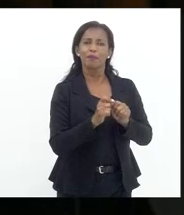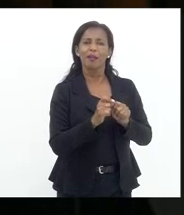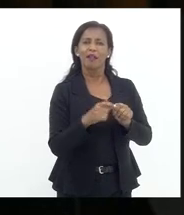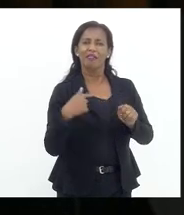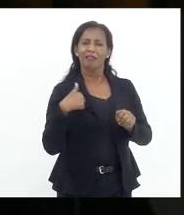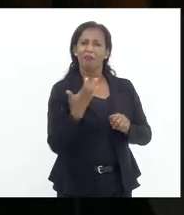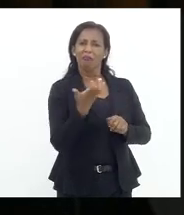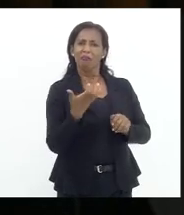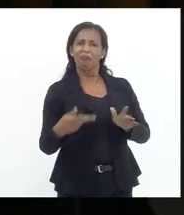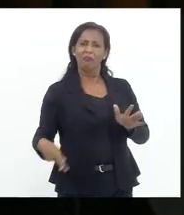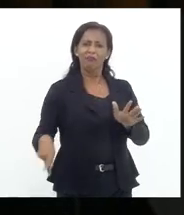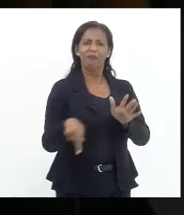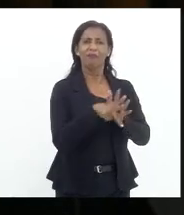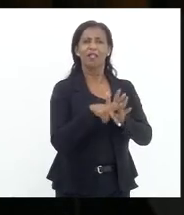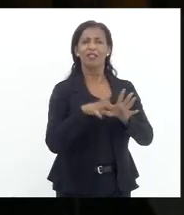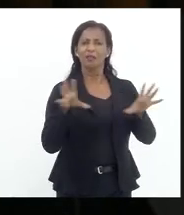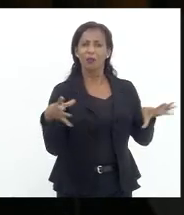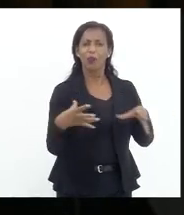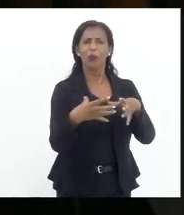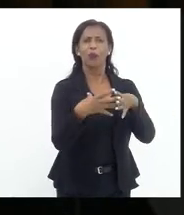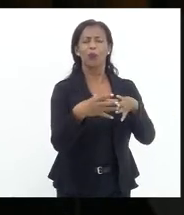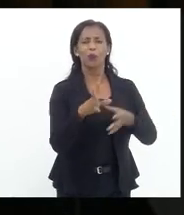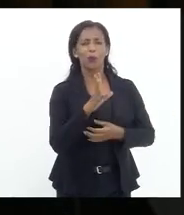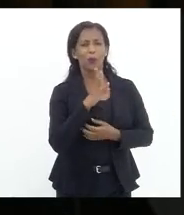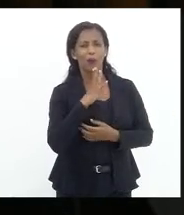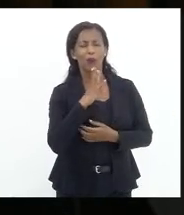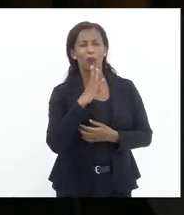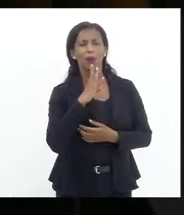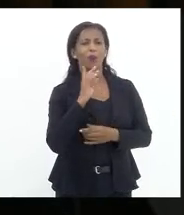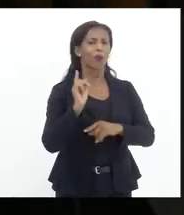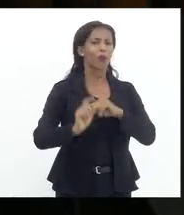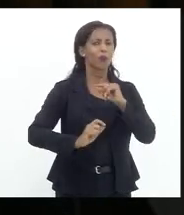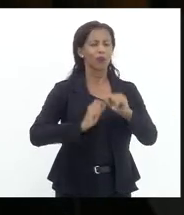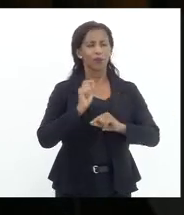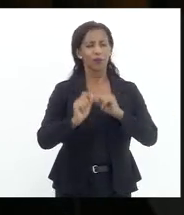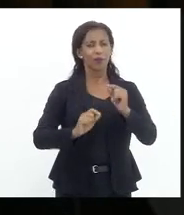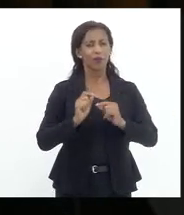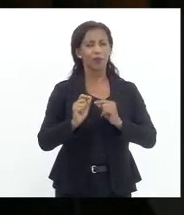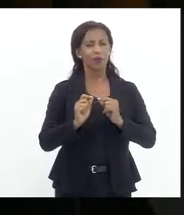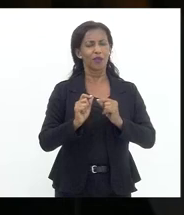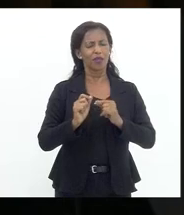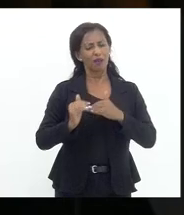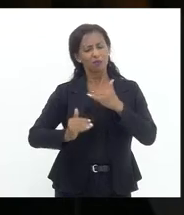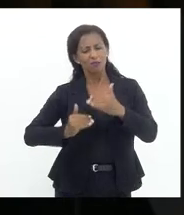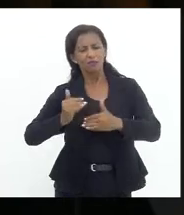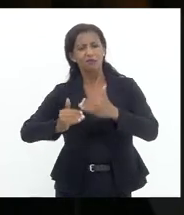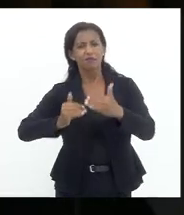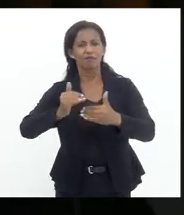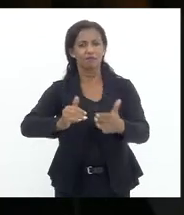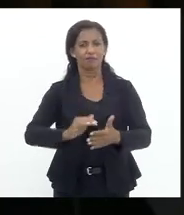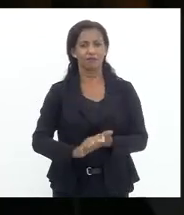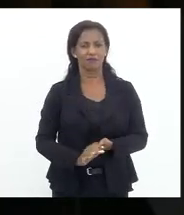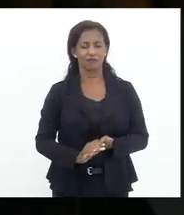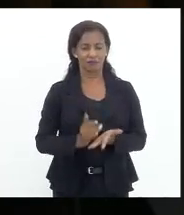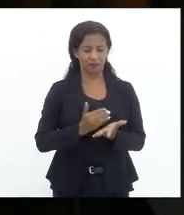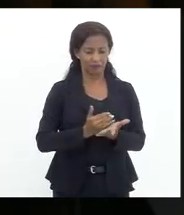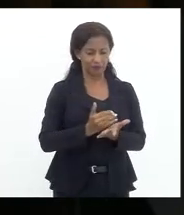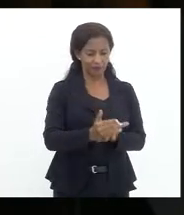parte também e conhecer, né, o que seria o desencaminhamento disso. A partir